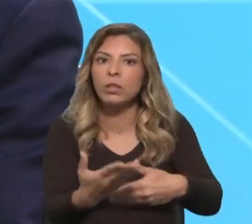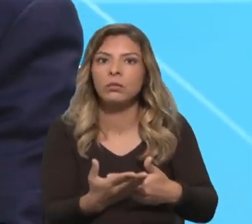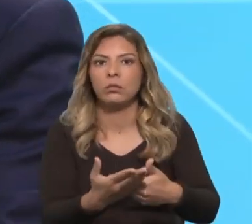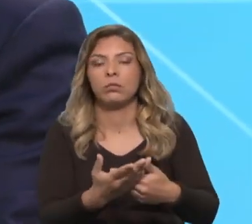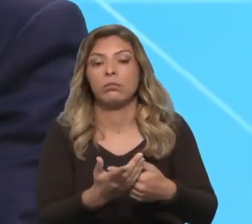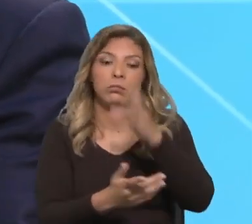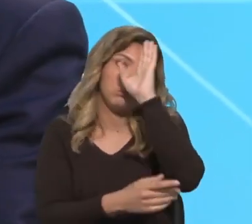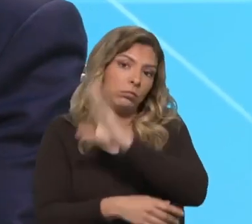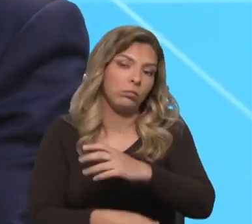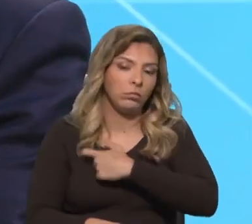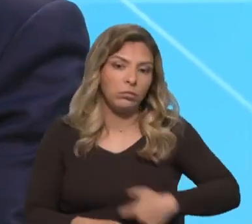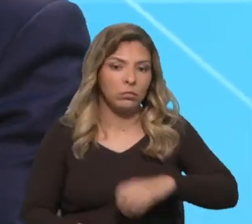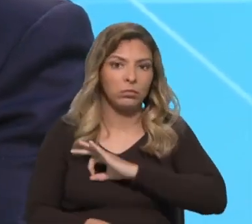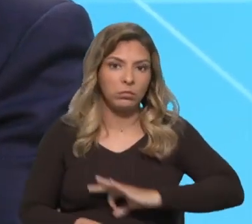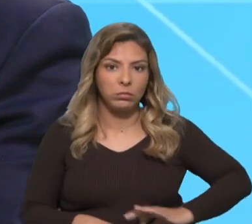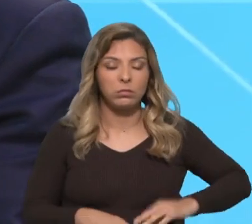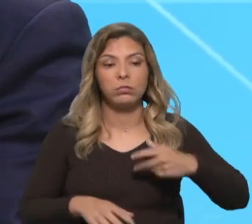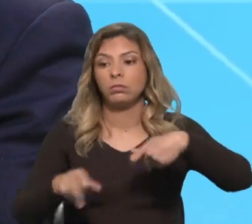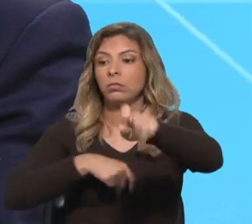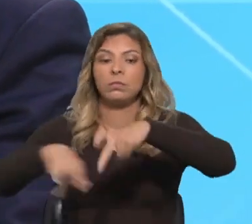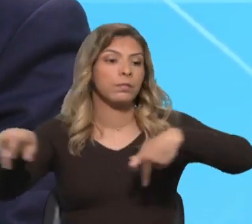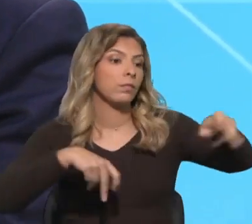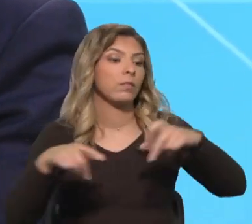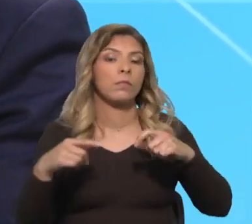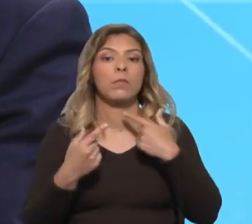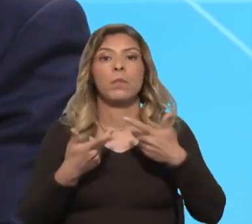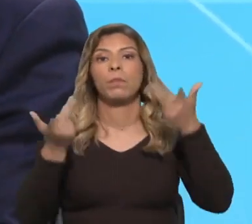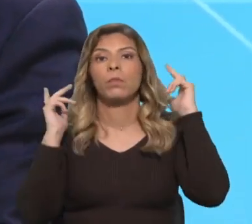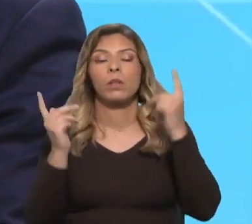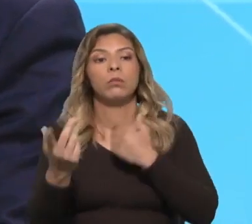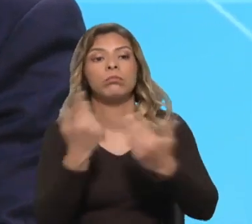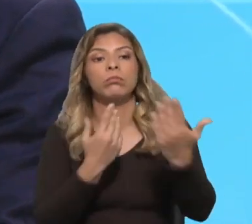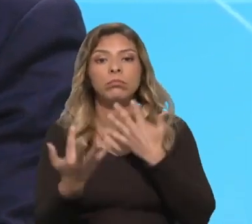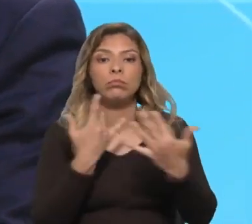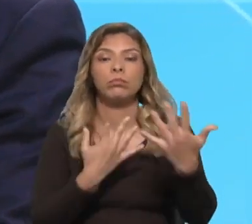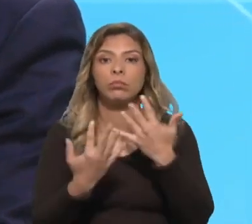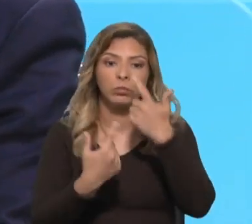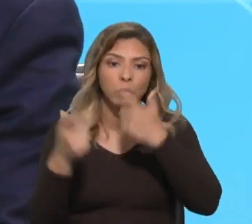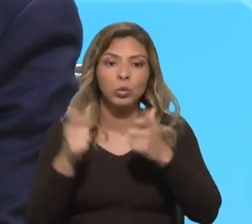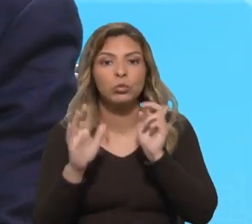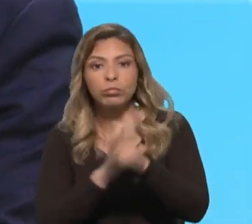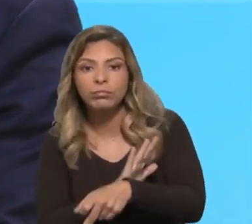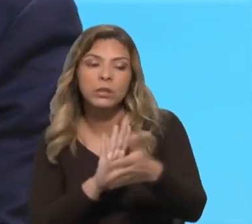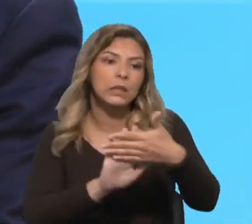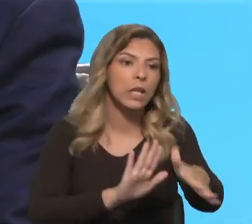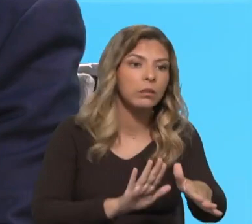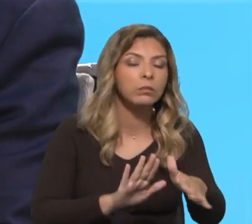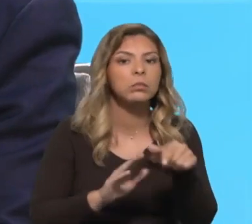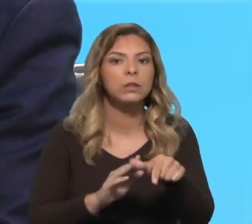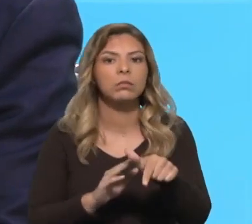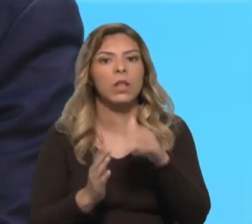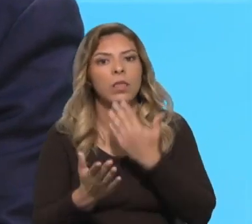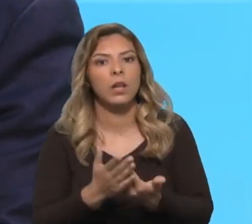cardeais tinham liberdade de circulação, iam, vinham, entravam outras pessoas, portanto, tudo isto fazia com